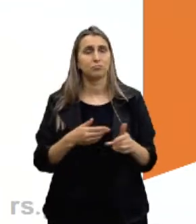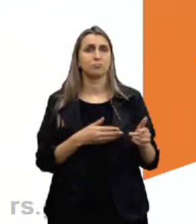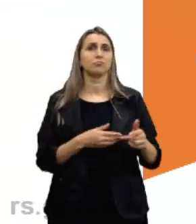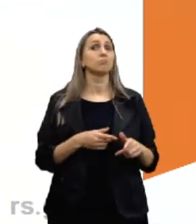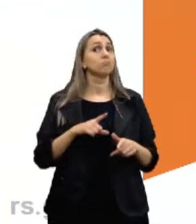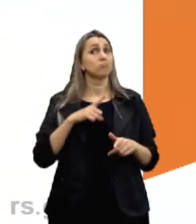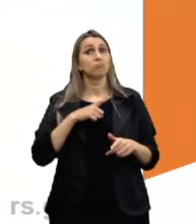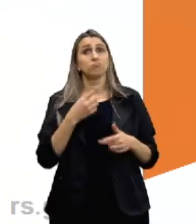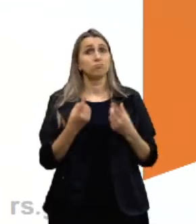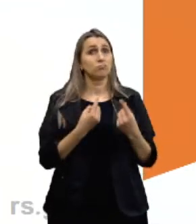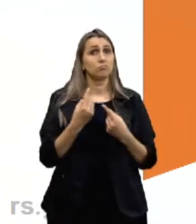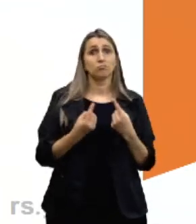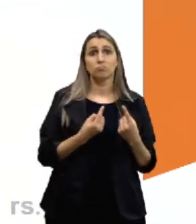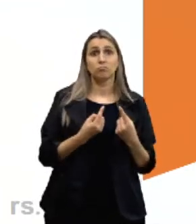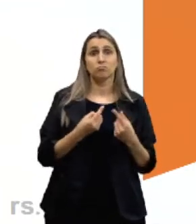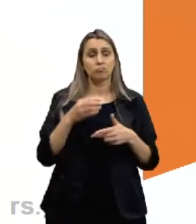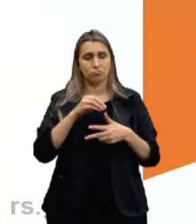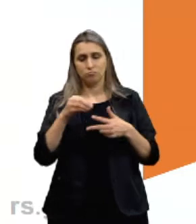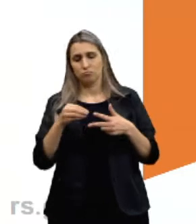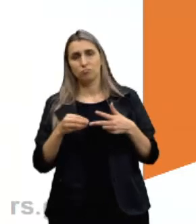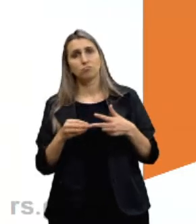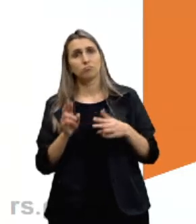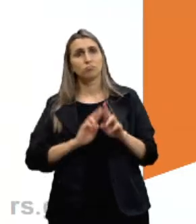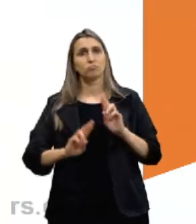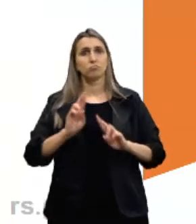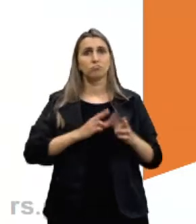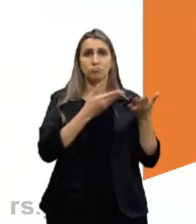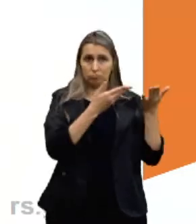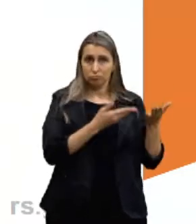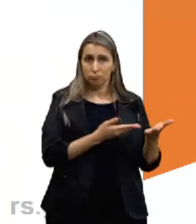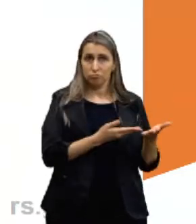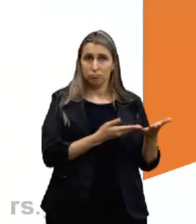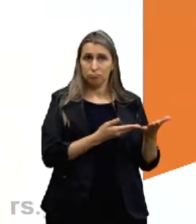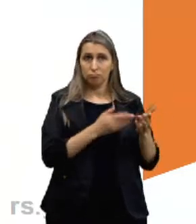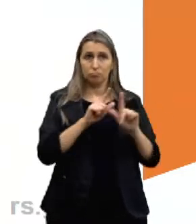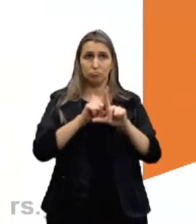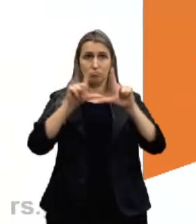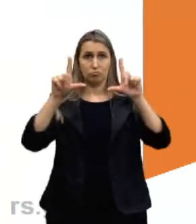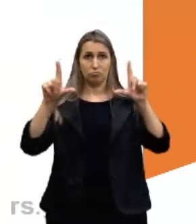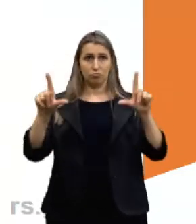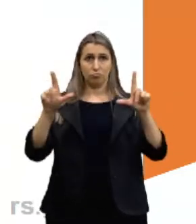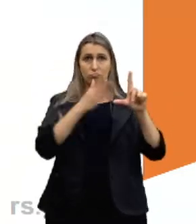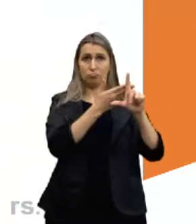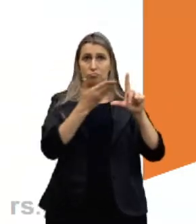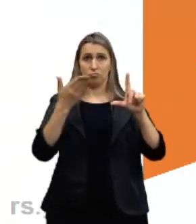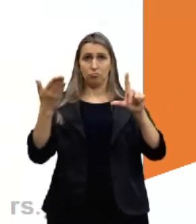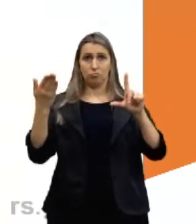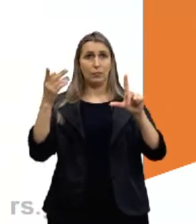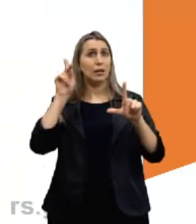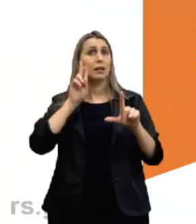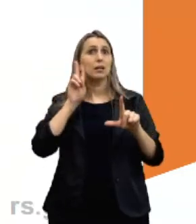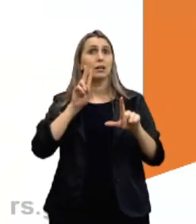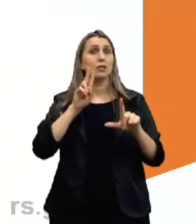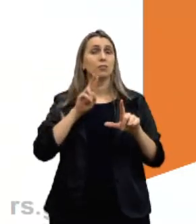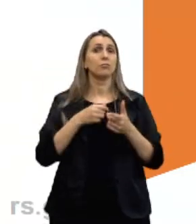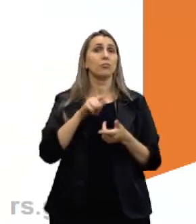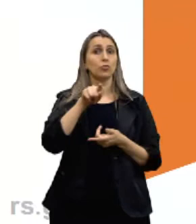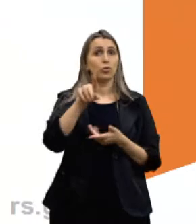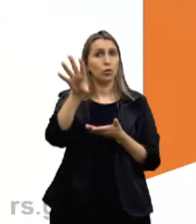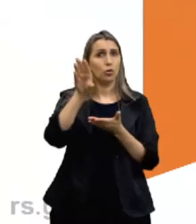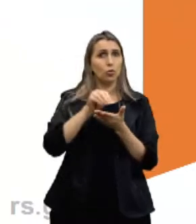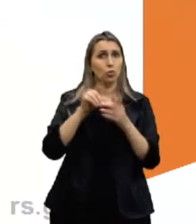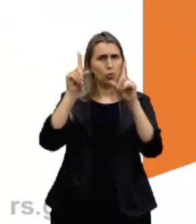se cair alguma coisa não é nem vai ser relacionado a isso aqui que vocês estão vendo na tela tá que é legal vocês também fazerem um